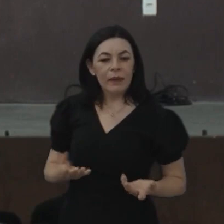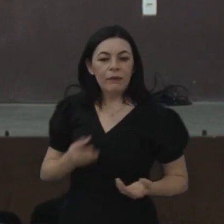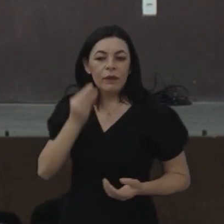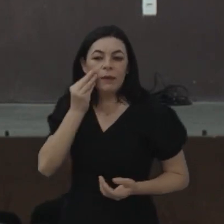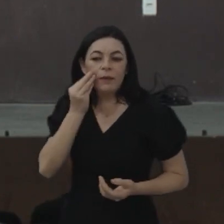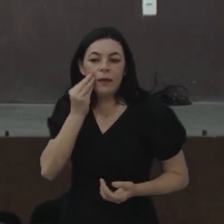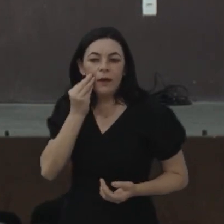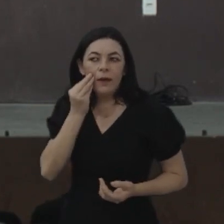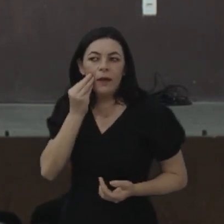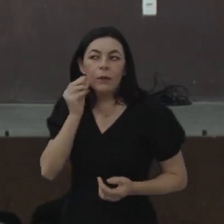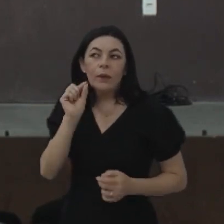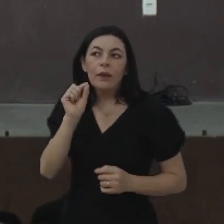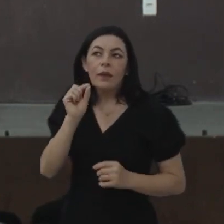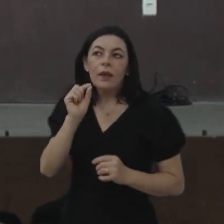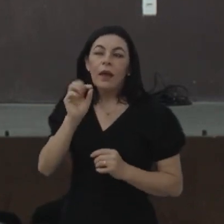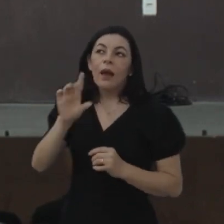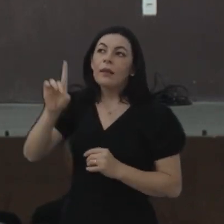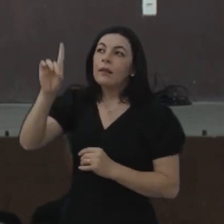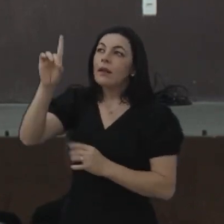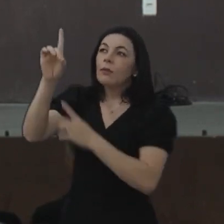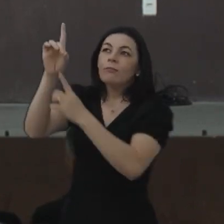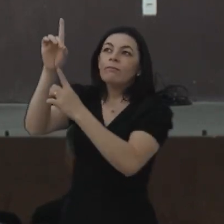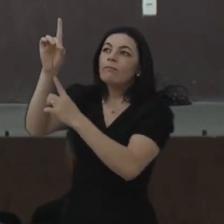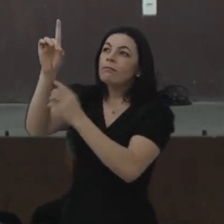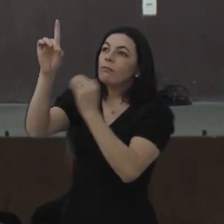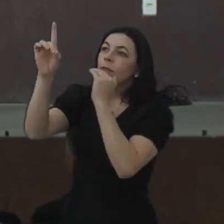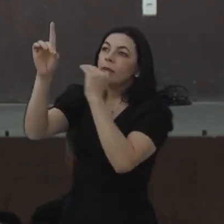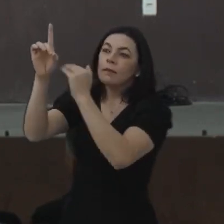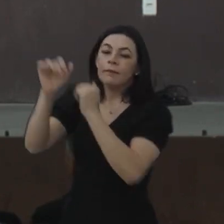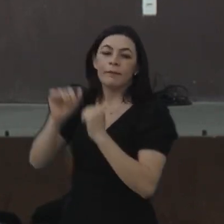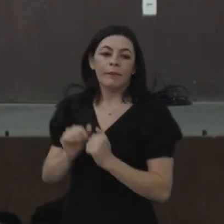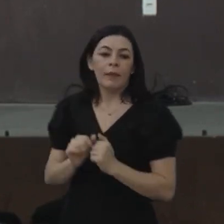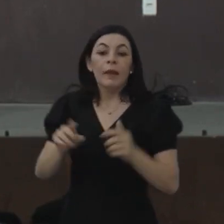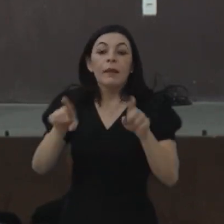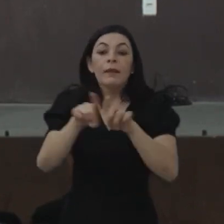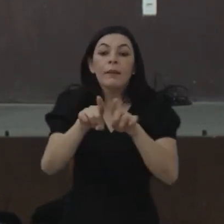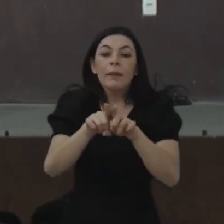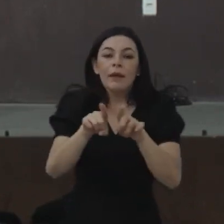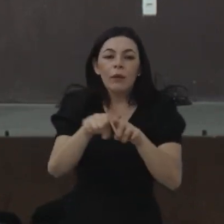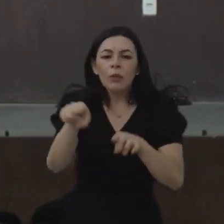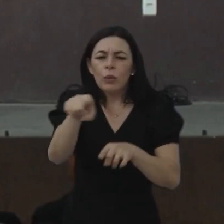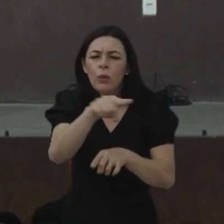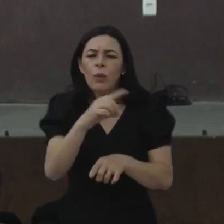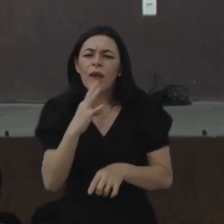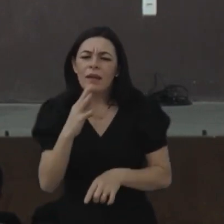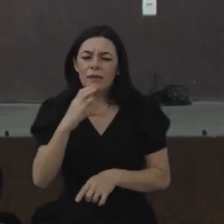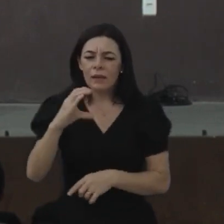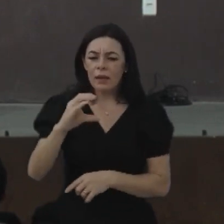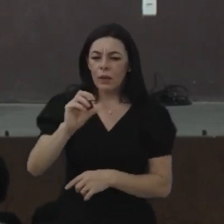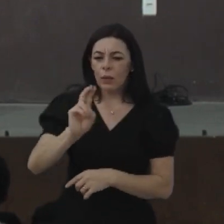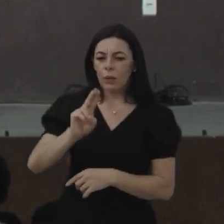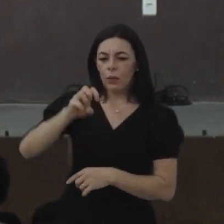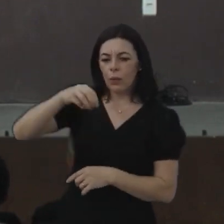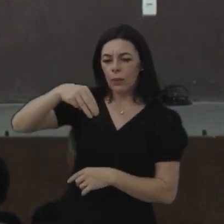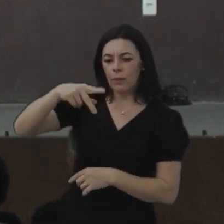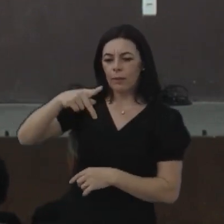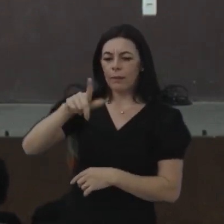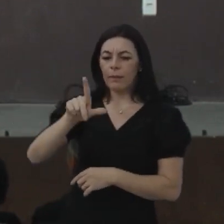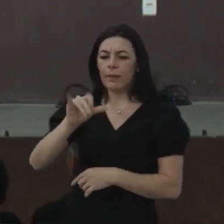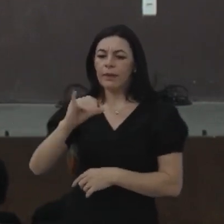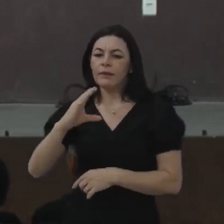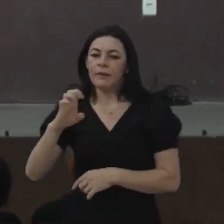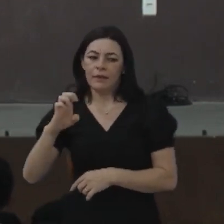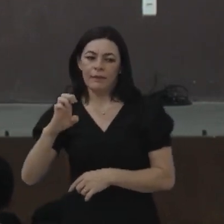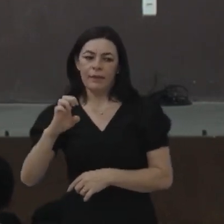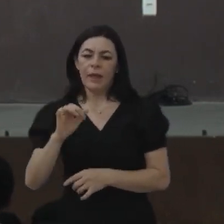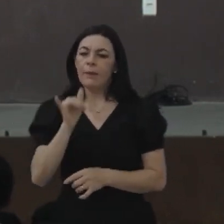ao Senhor. E não sejam cúmplices. Gente, sabe o que é um cúmplice? Está lá, Samuel chega lá e vai matar um camarada. Aí eu vejo que